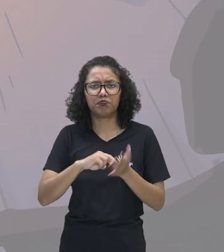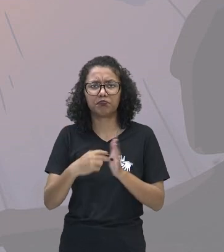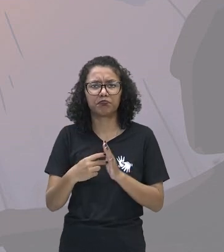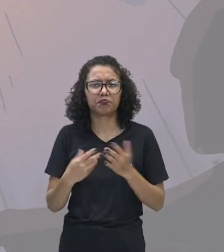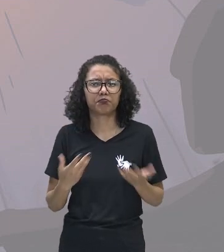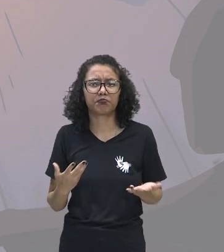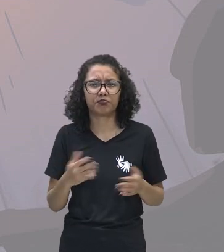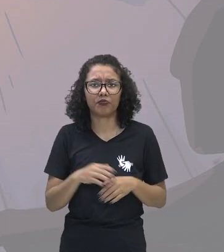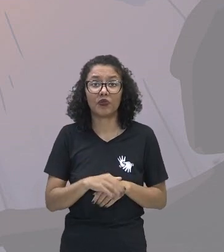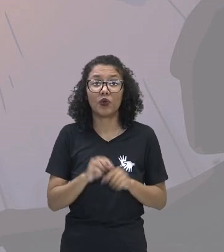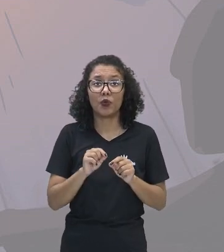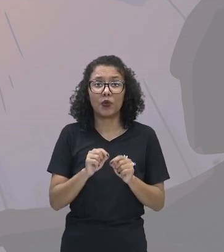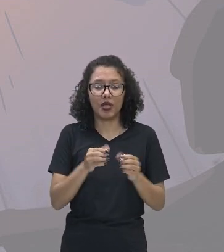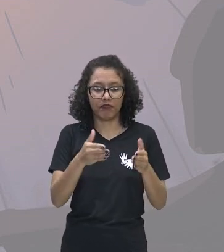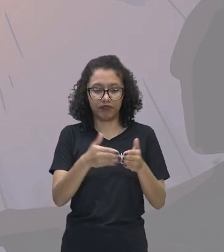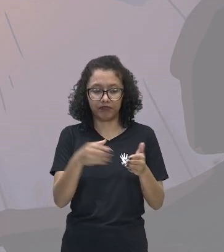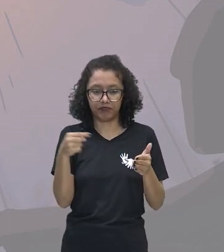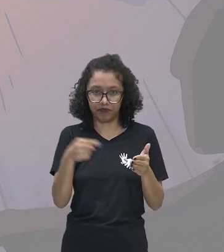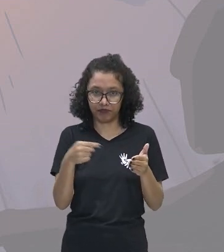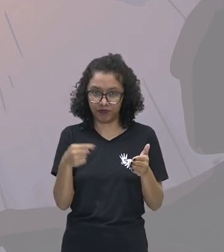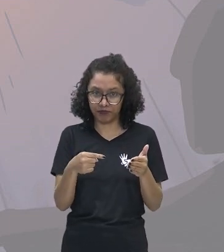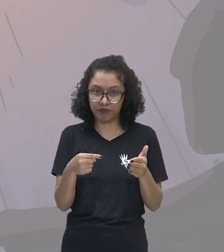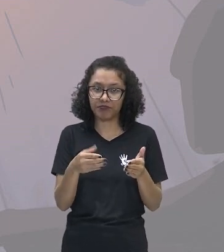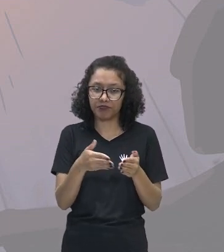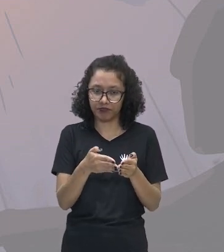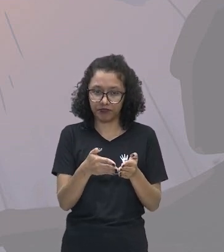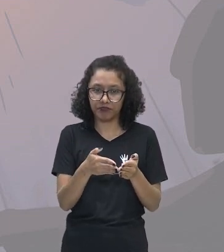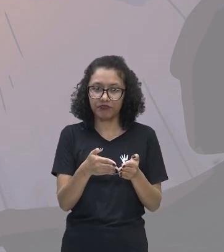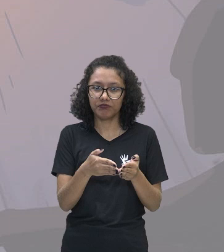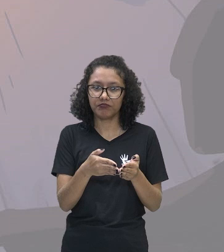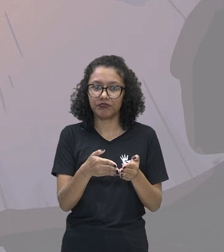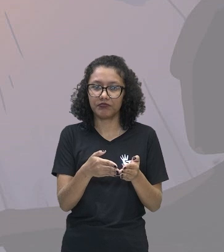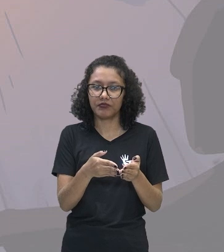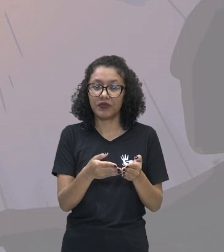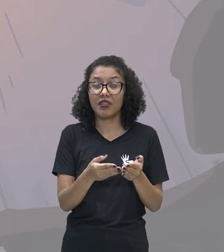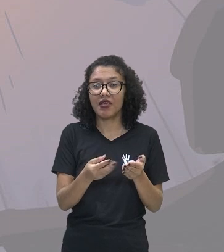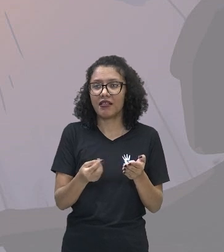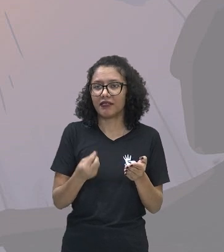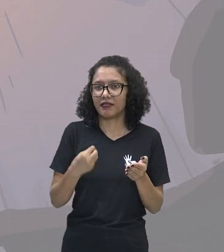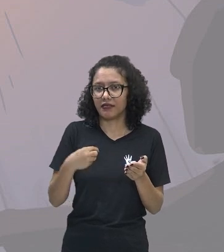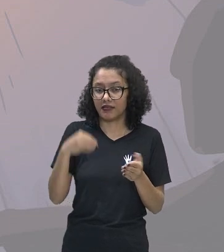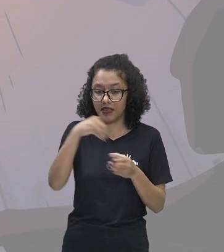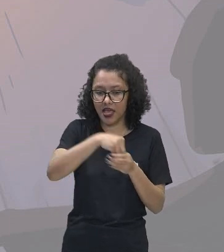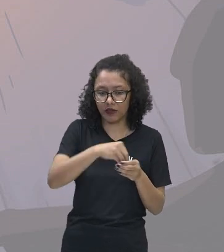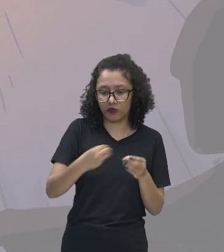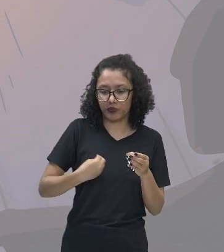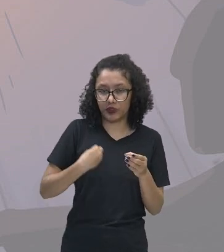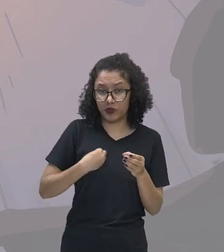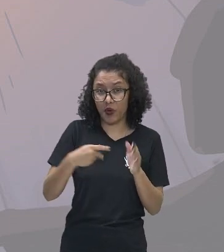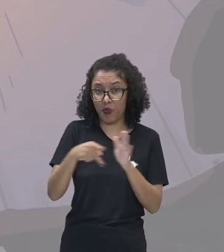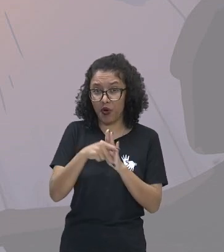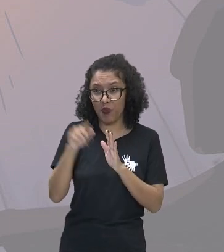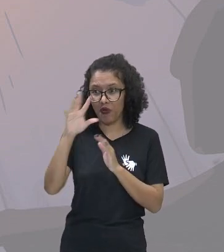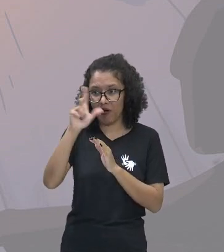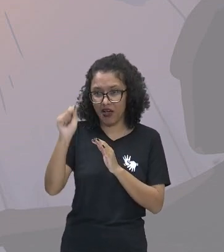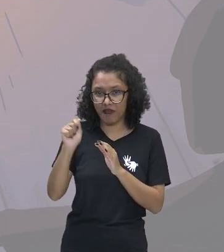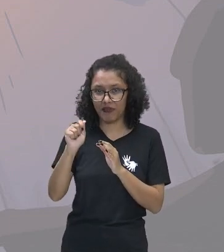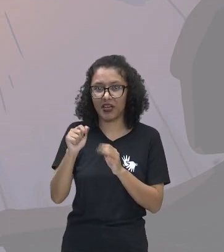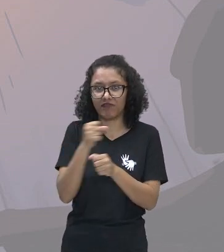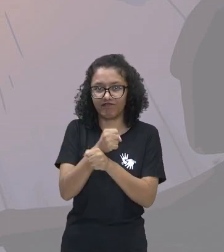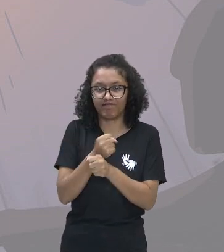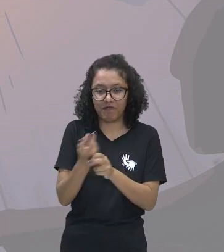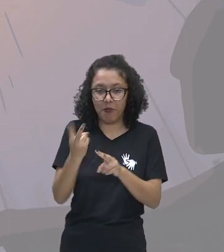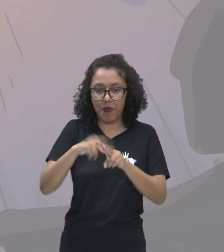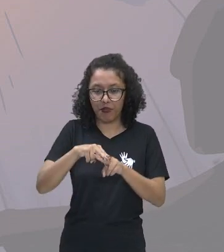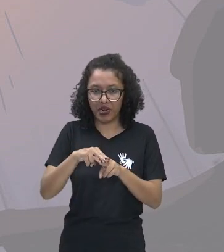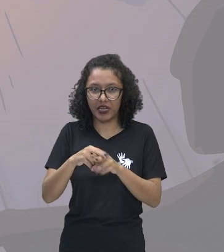negreiro eram embarcações que transportavam pessoas da África como cativos,